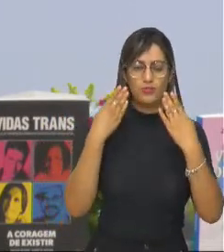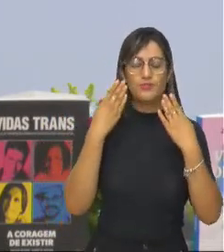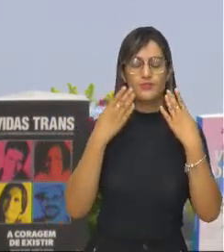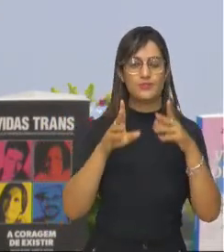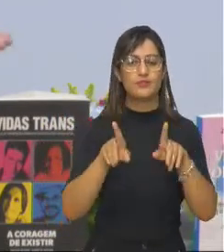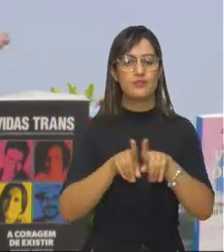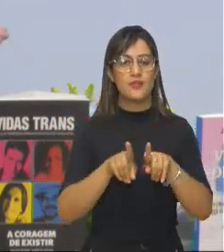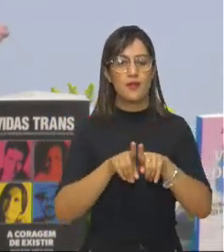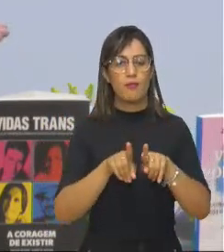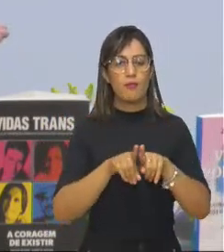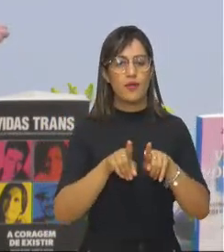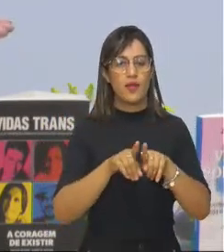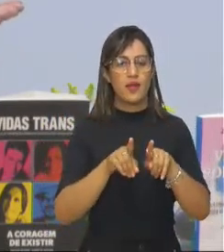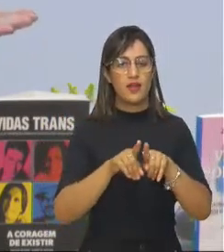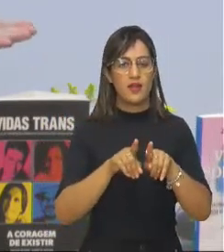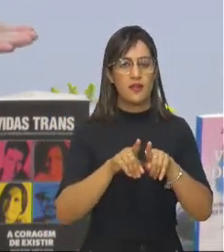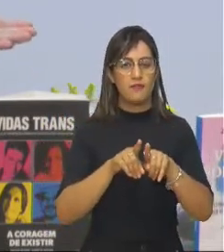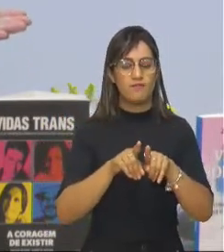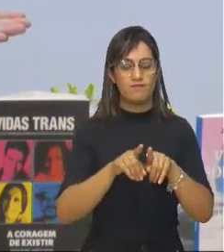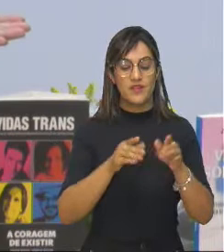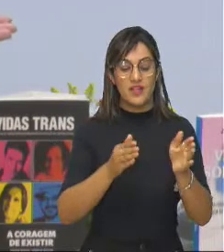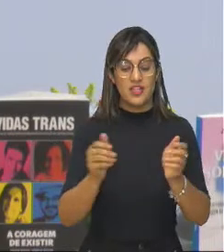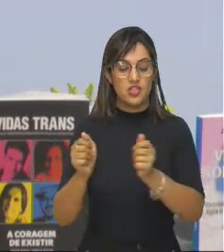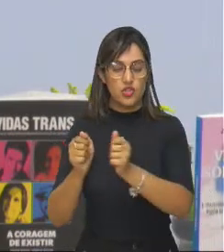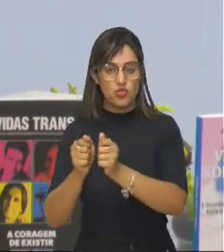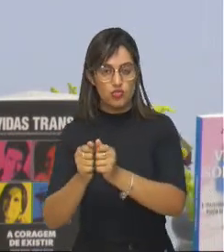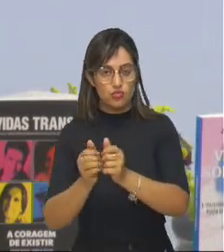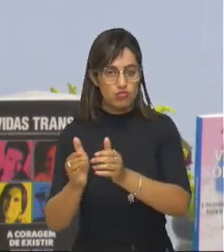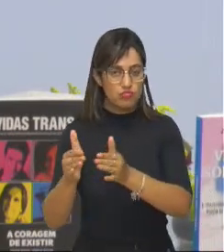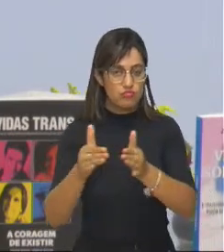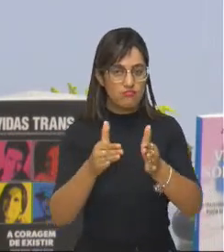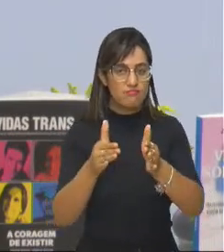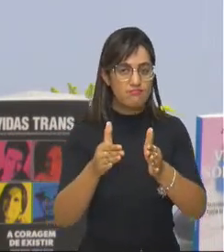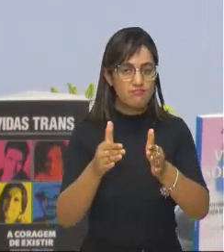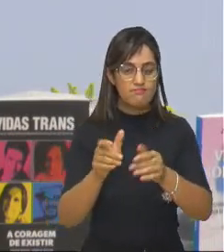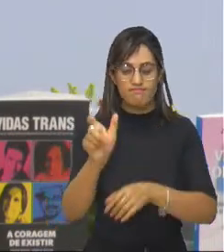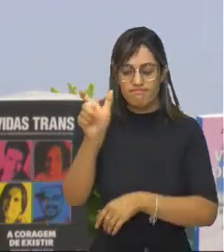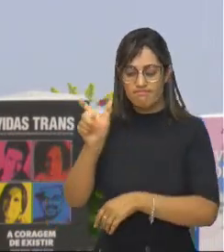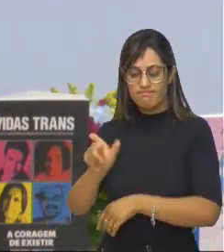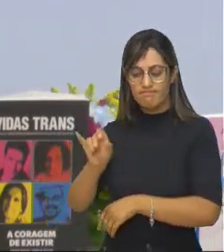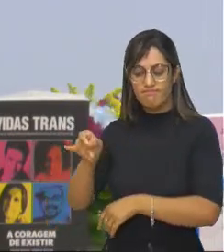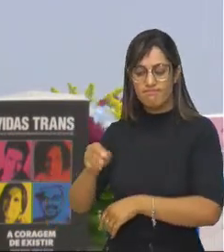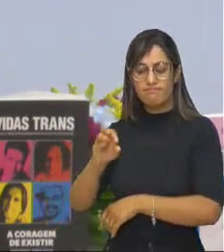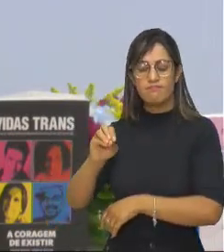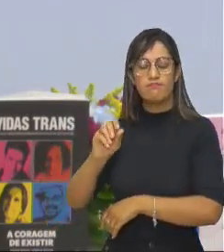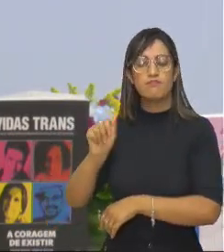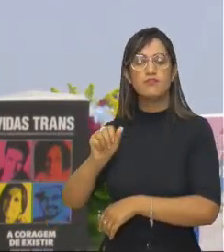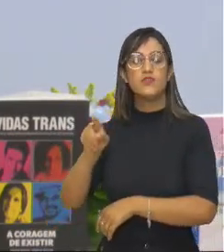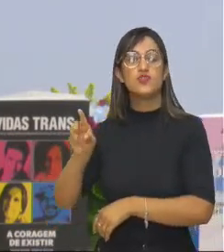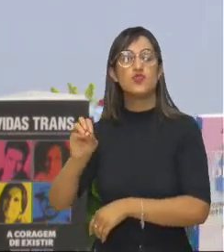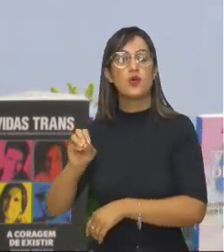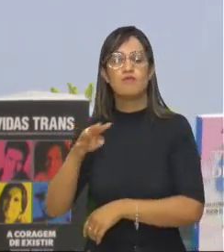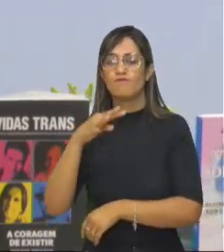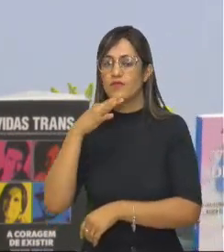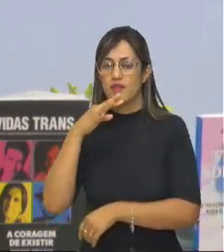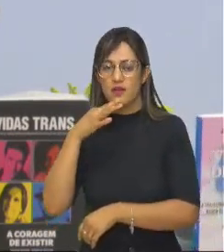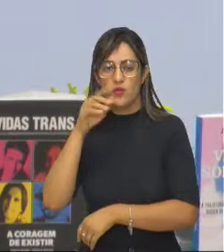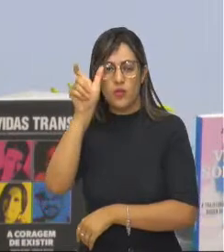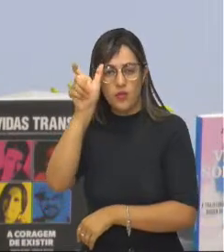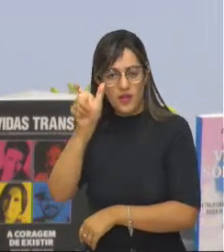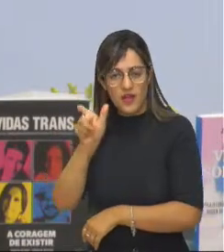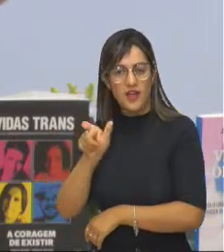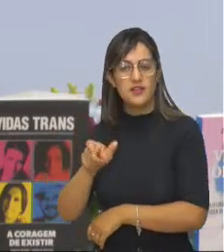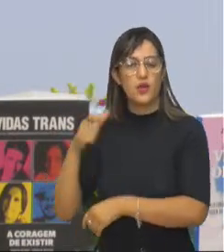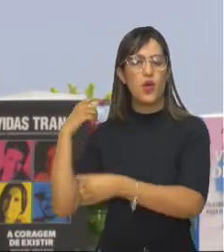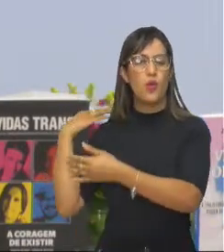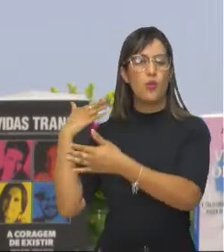e ao lado, né, da caminhada, né, do nosso João. Quem não conhece o livro, a trajetória do João,